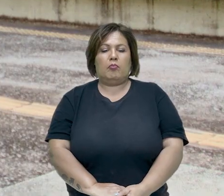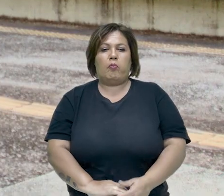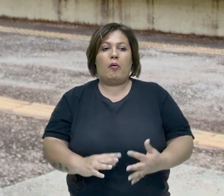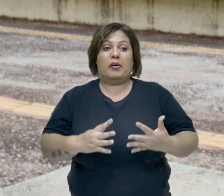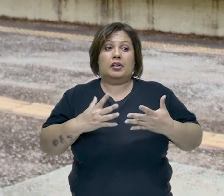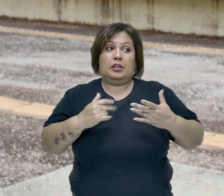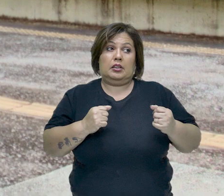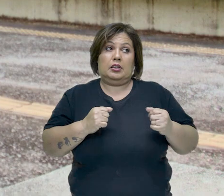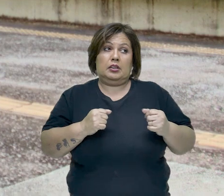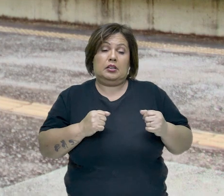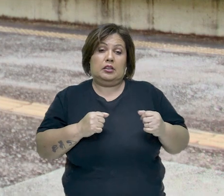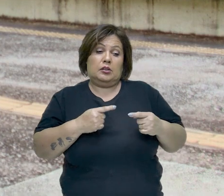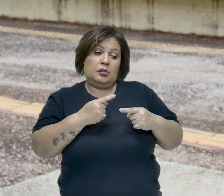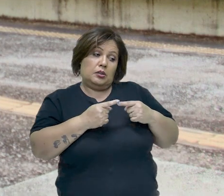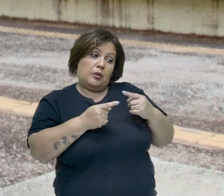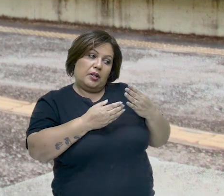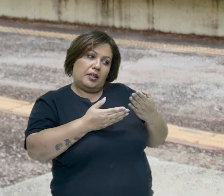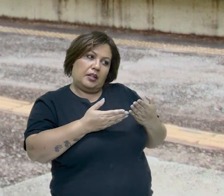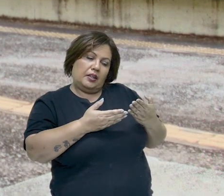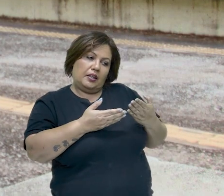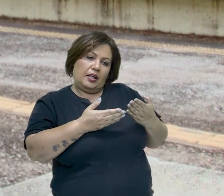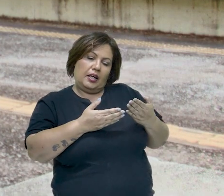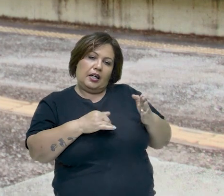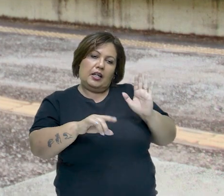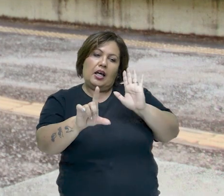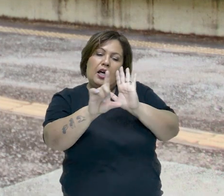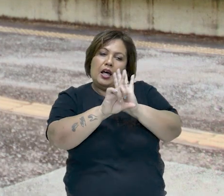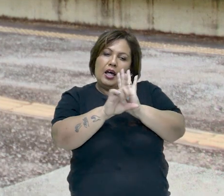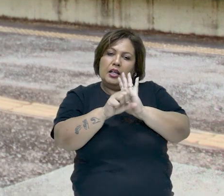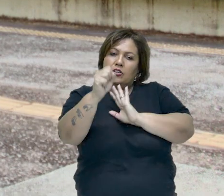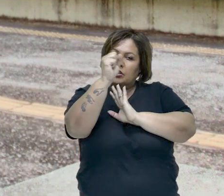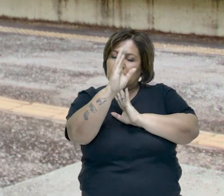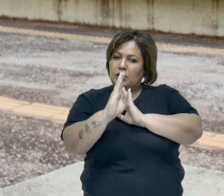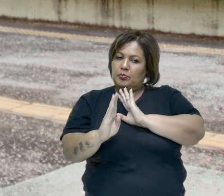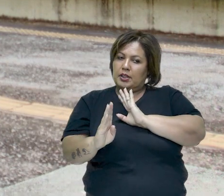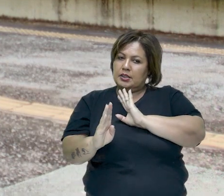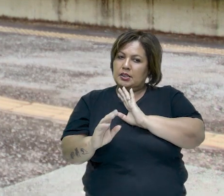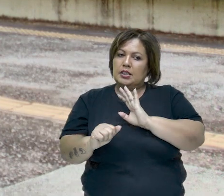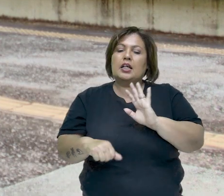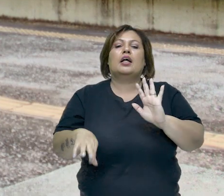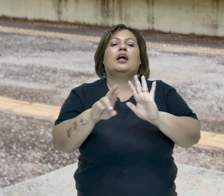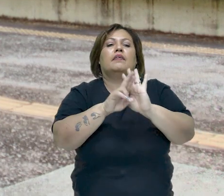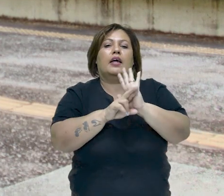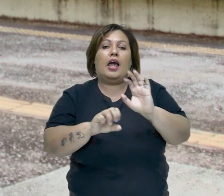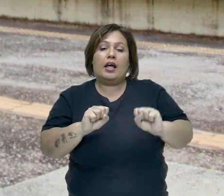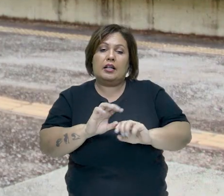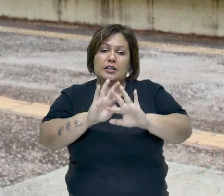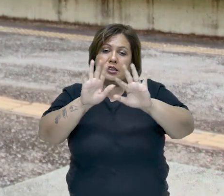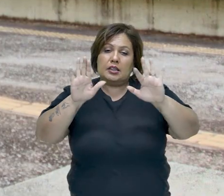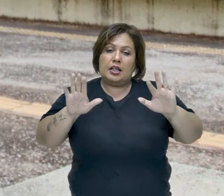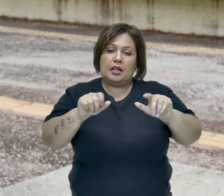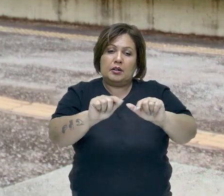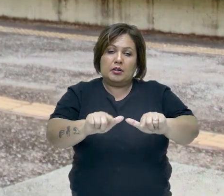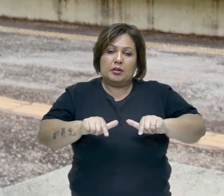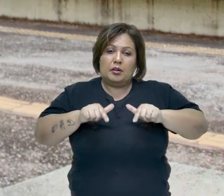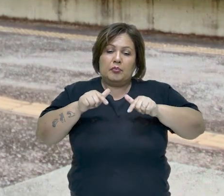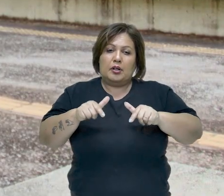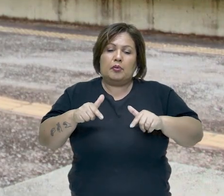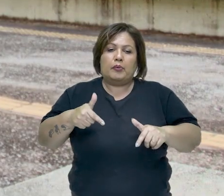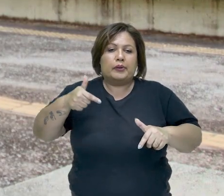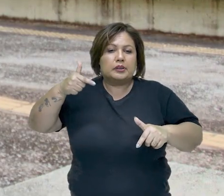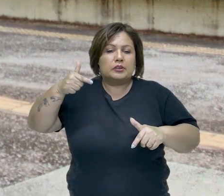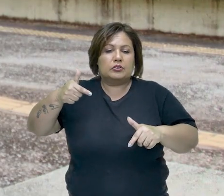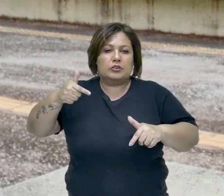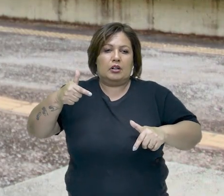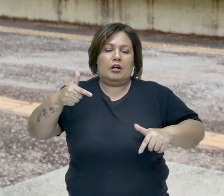Professor, como vimos na matéria que abriu o programa, a legislação brasileira estabelece regras claras para posse e